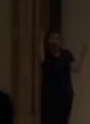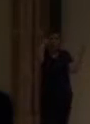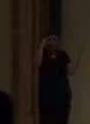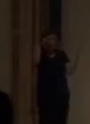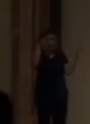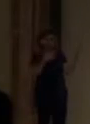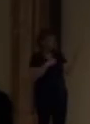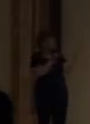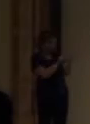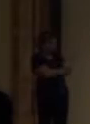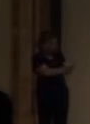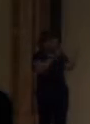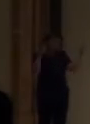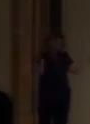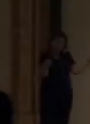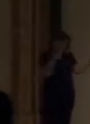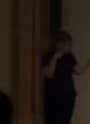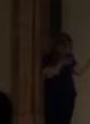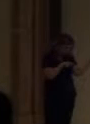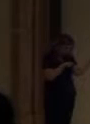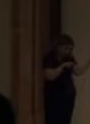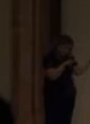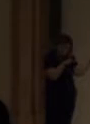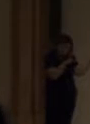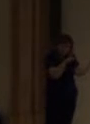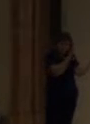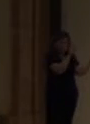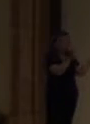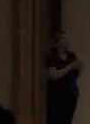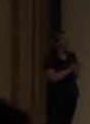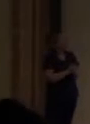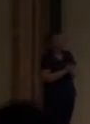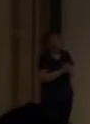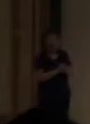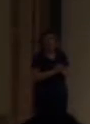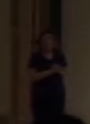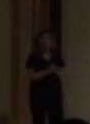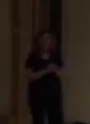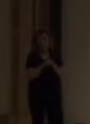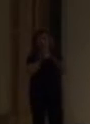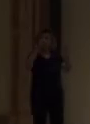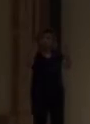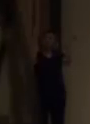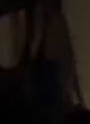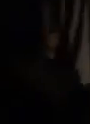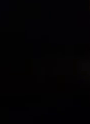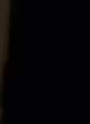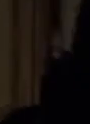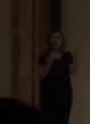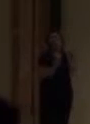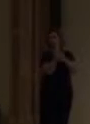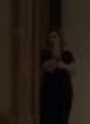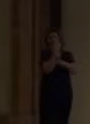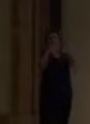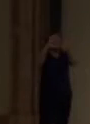E então, entre novos mundos, assim se chamavam as Américas, e terras incógnitas, que